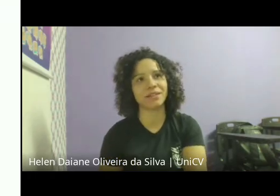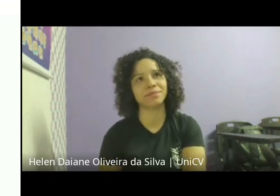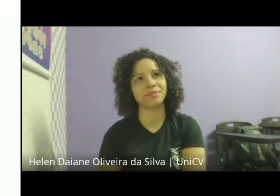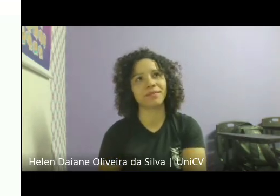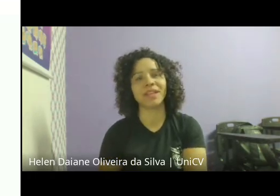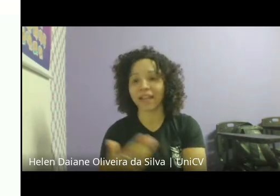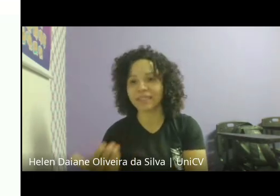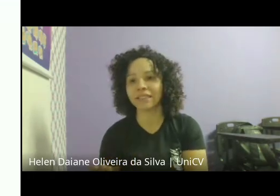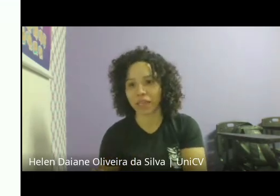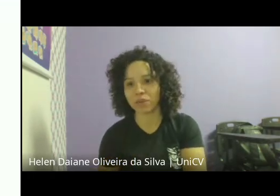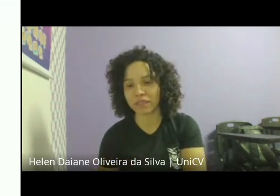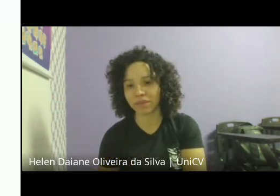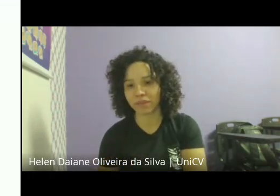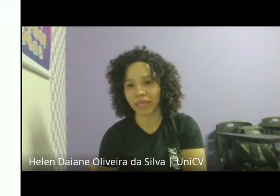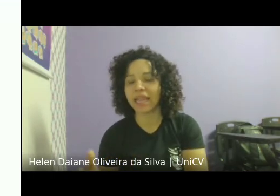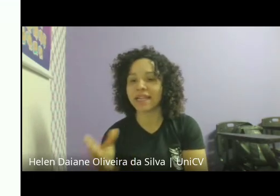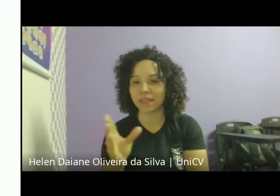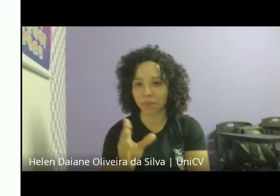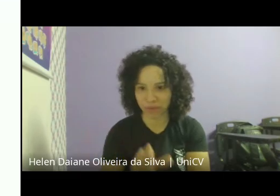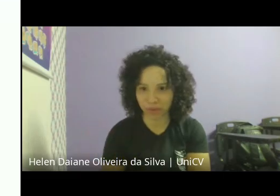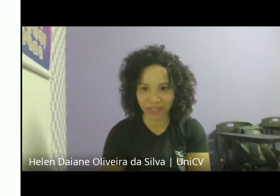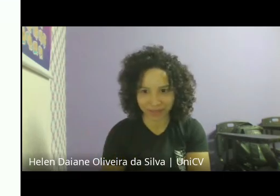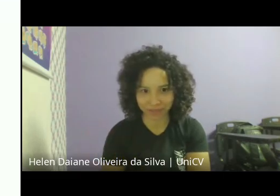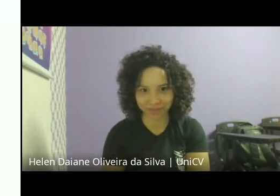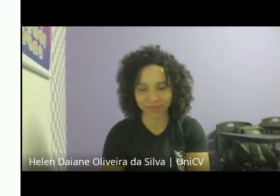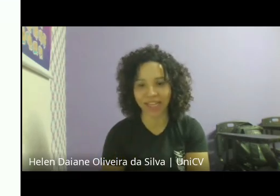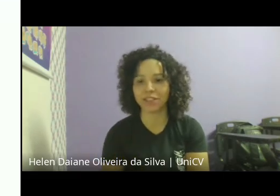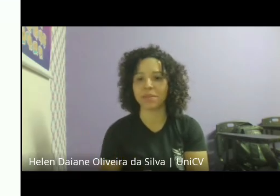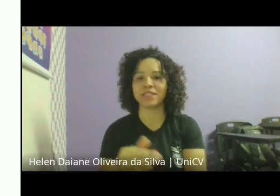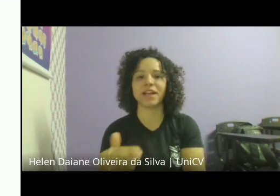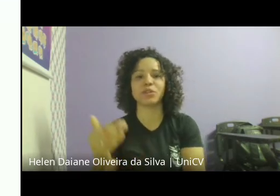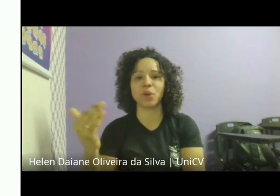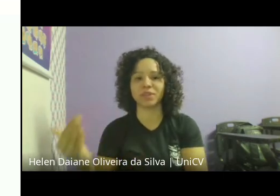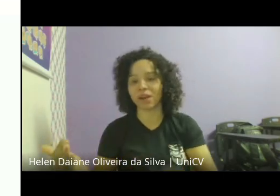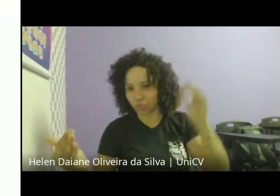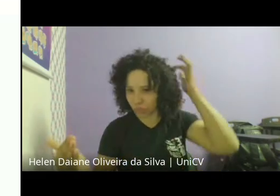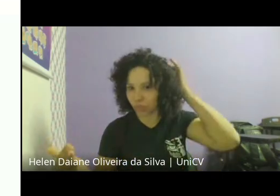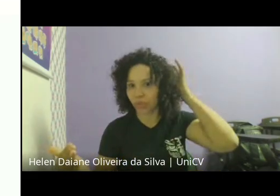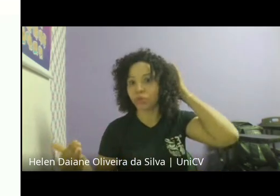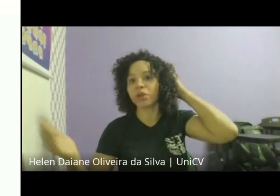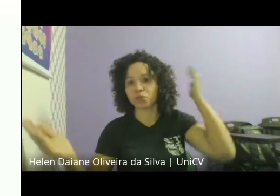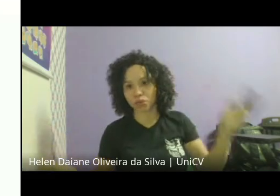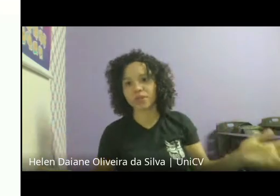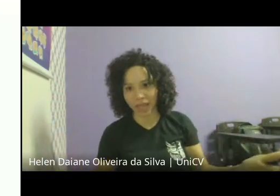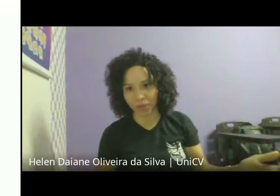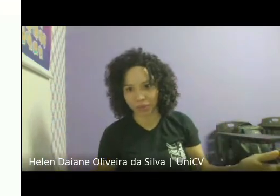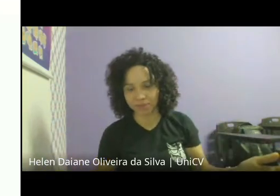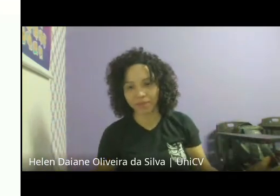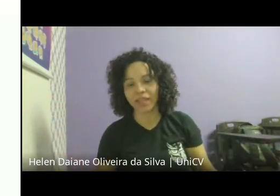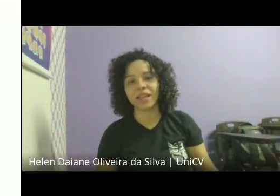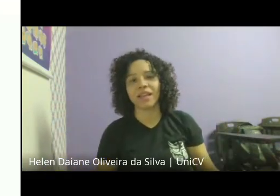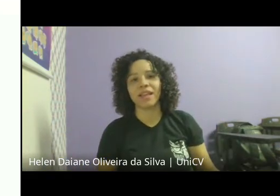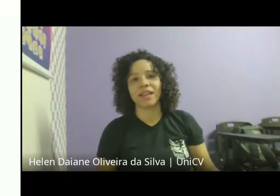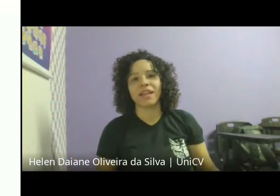porque, assim, graças a Deus, eles são uma minoria, tá? Então, é mais fácil encontrar um surdo do que um surdo cego.